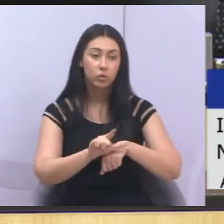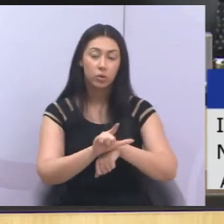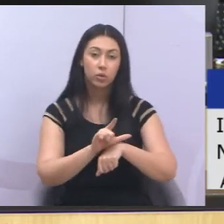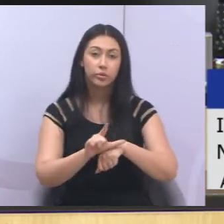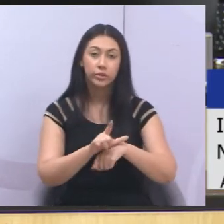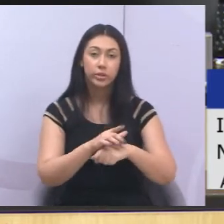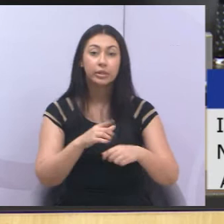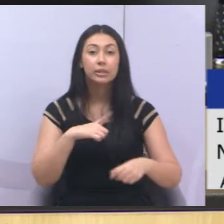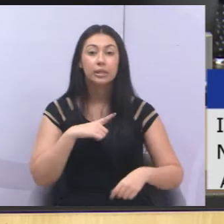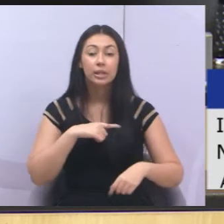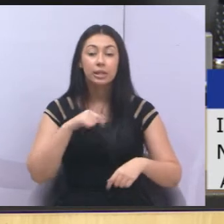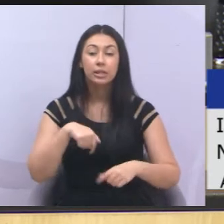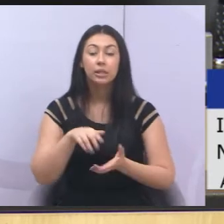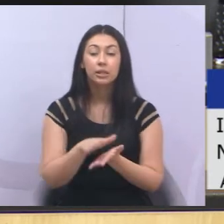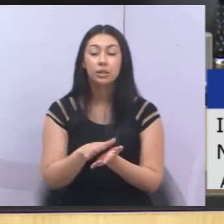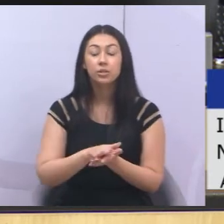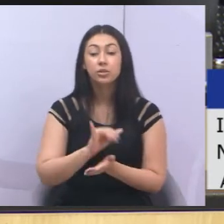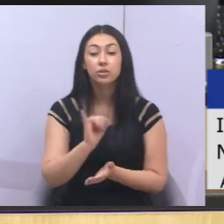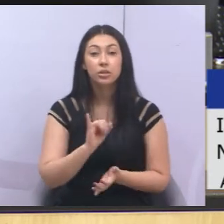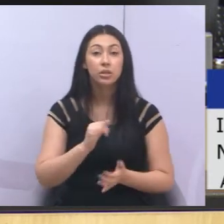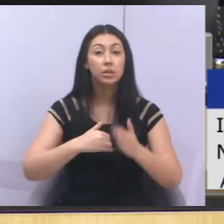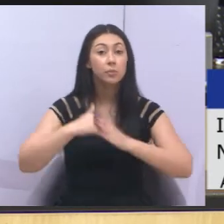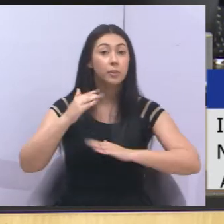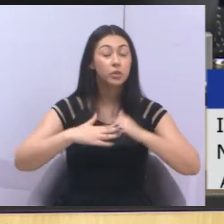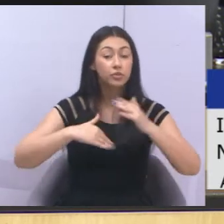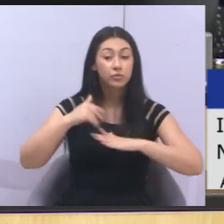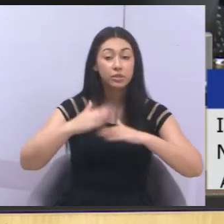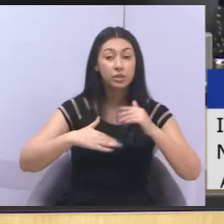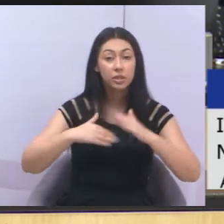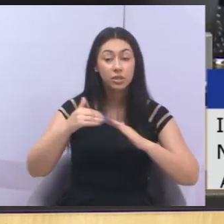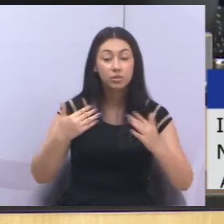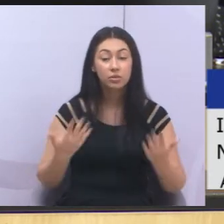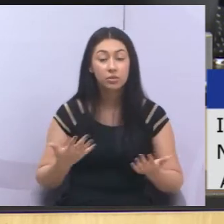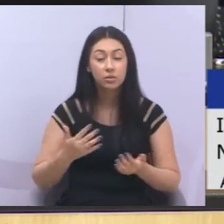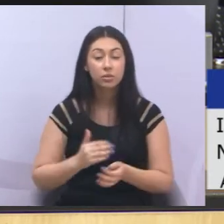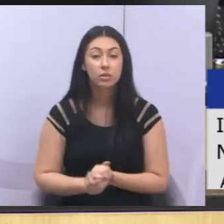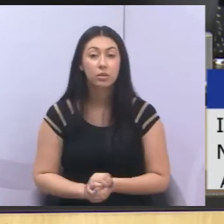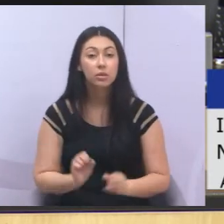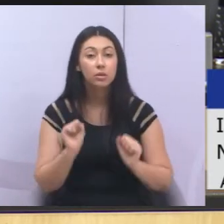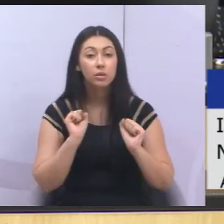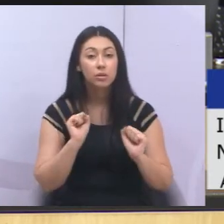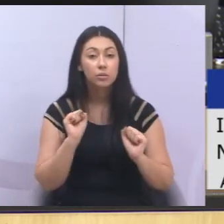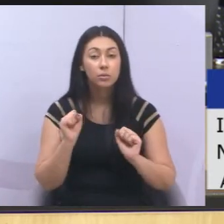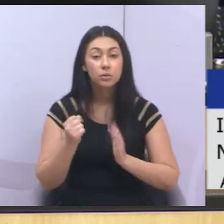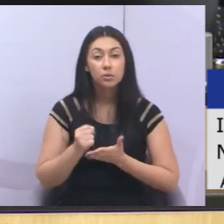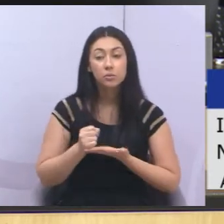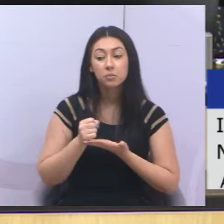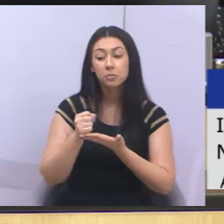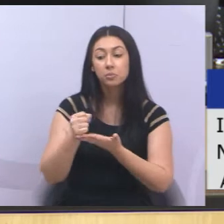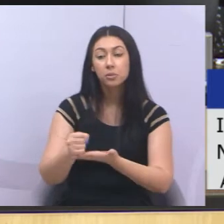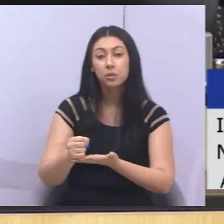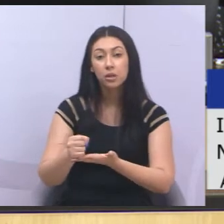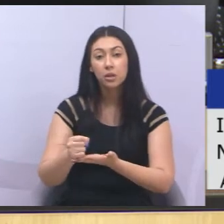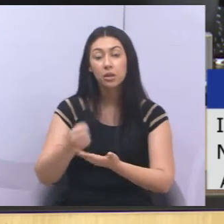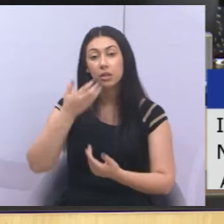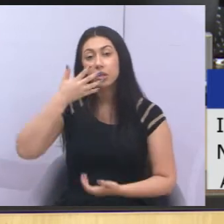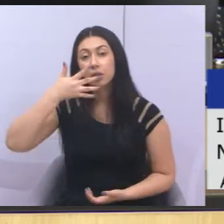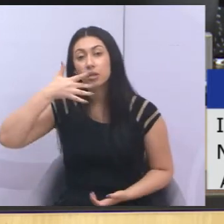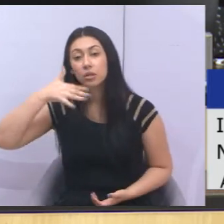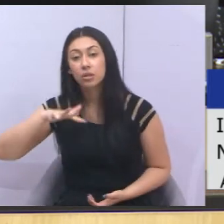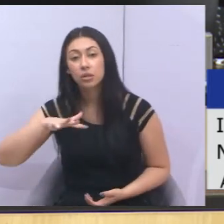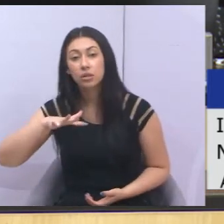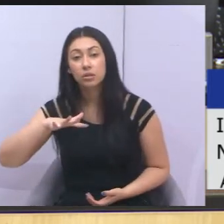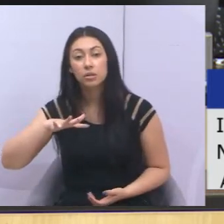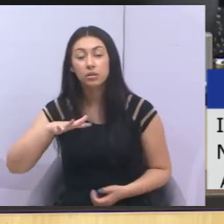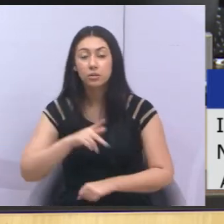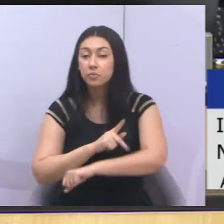para a nossa cidade atividades que possam fortalecer o entendimento e a pureza